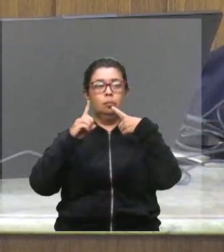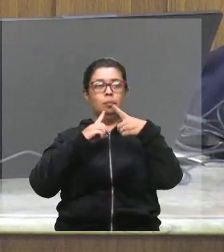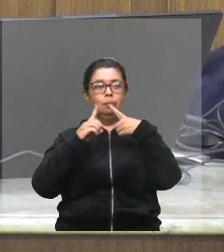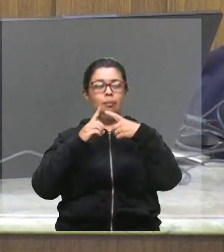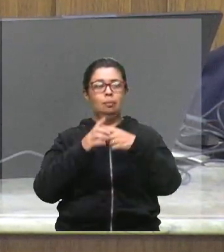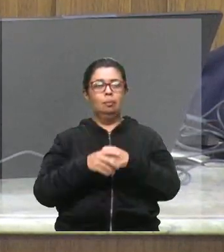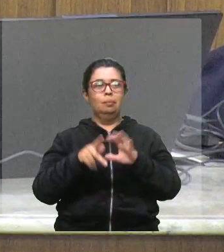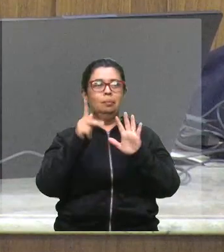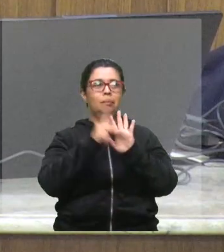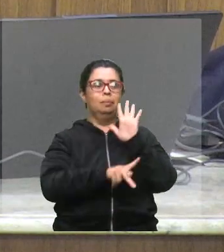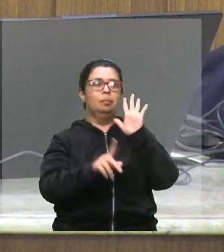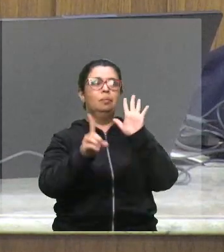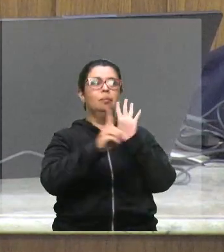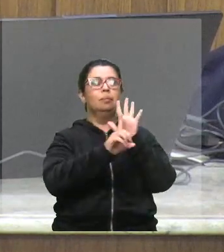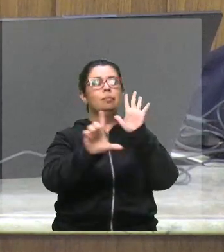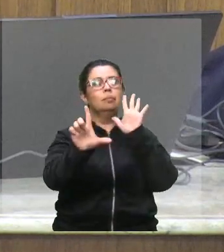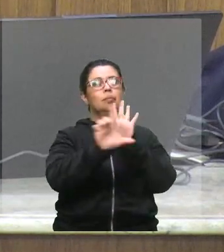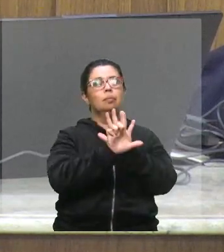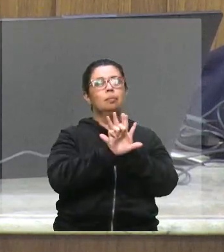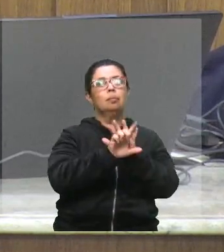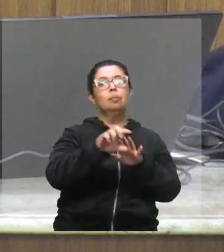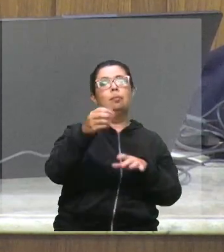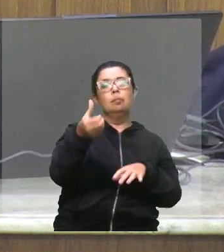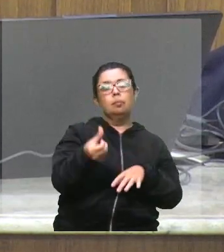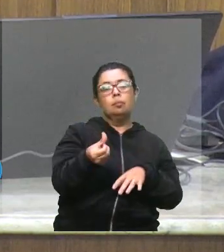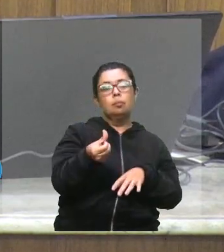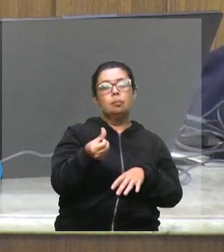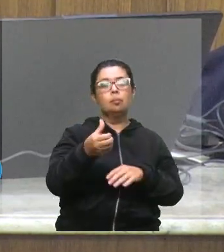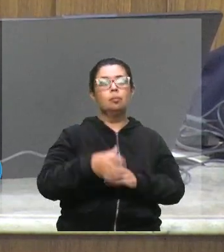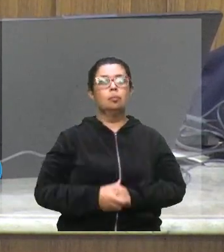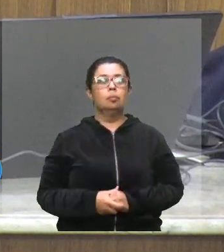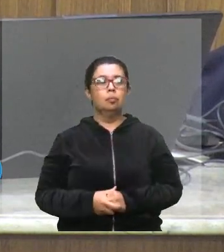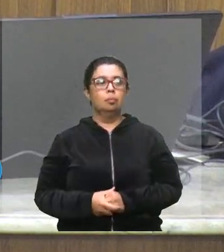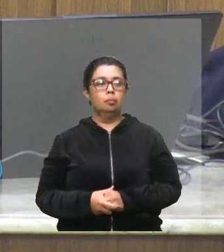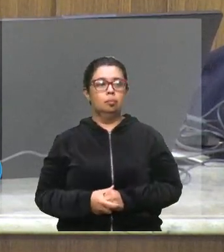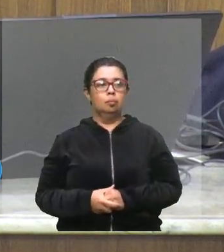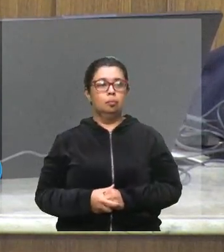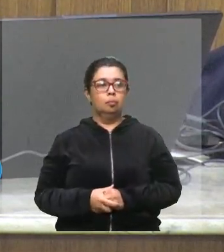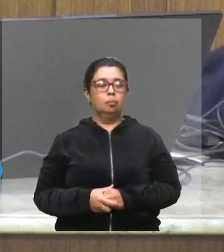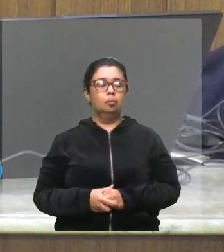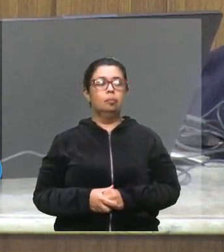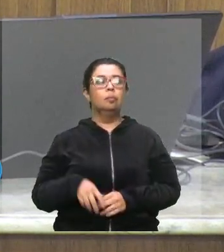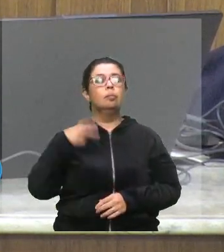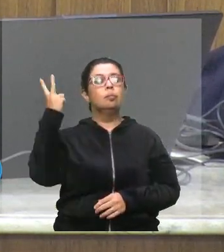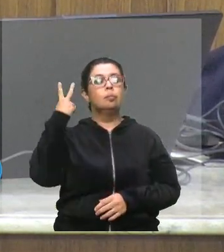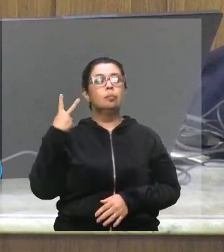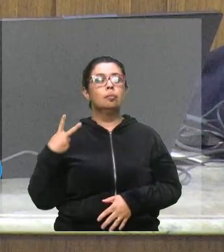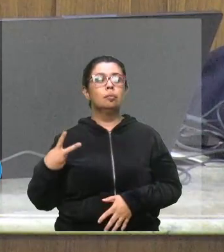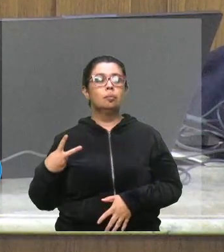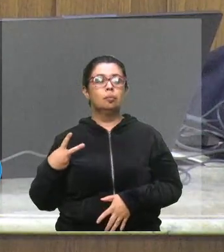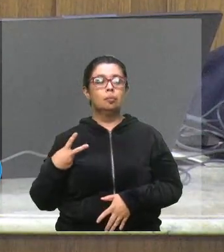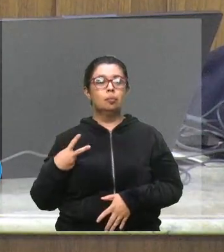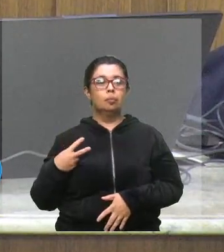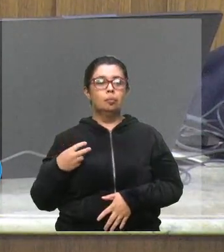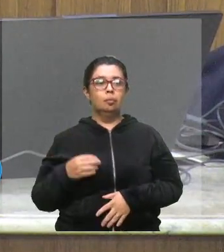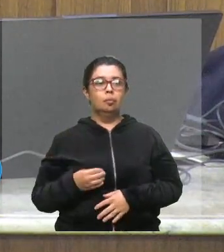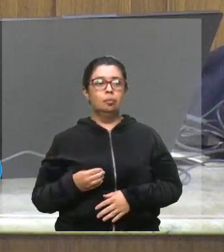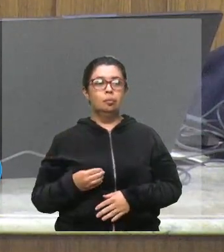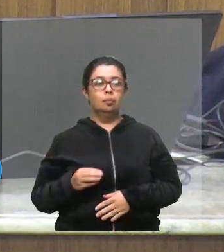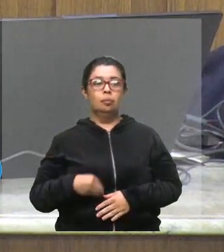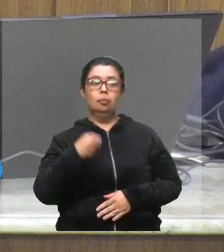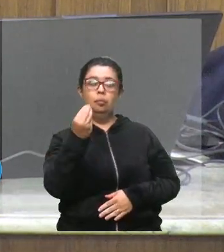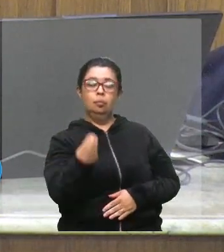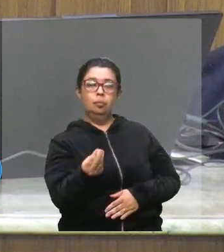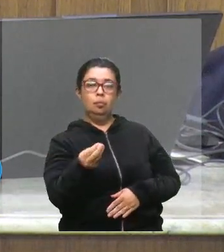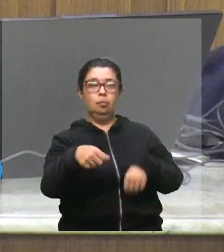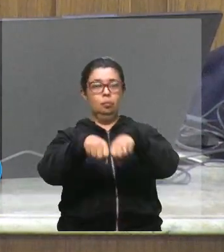Em discussão, o projeto de decreto legislativo número 6/2024 da vereadora Viviane Aparecida Delmassa, que